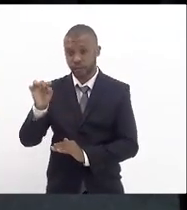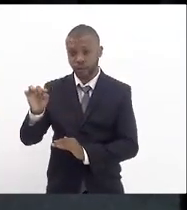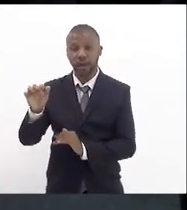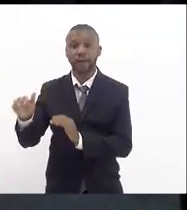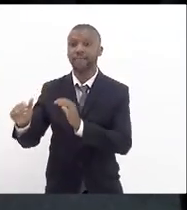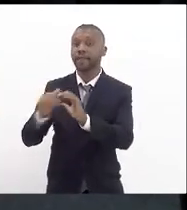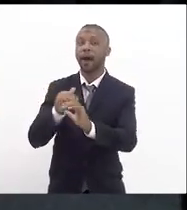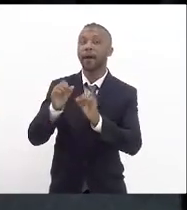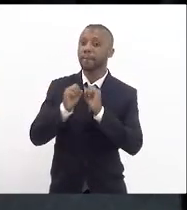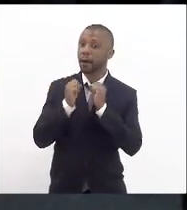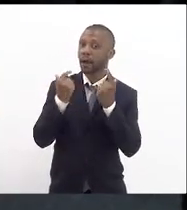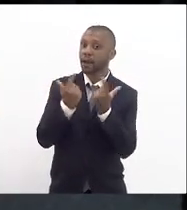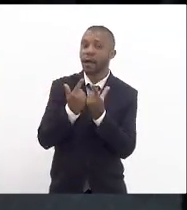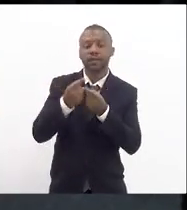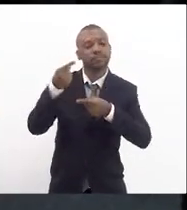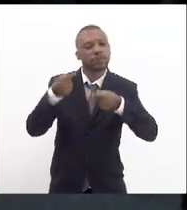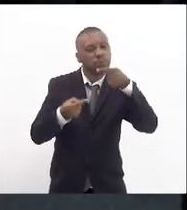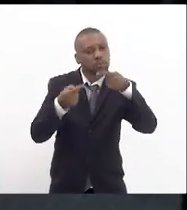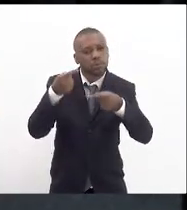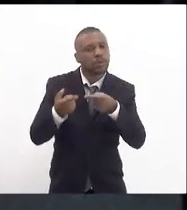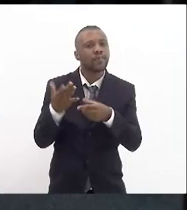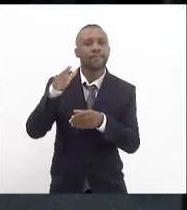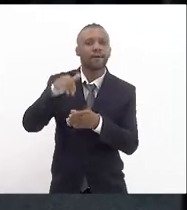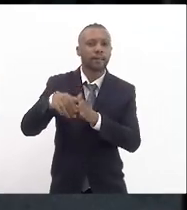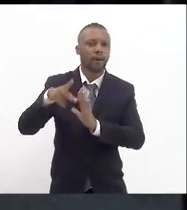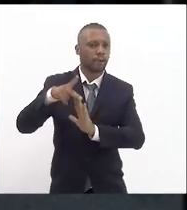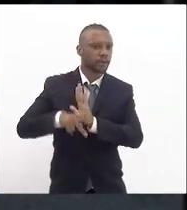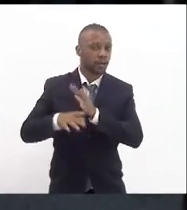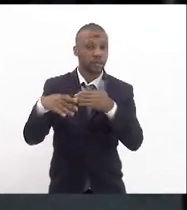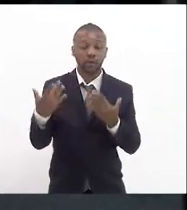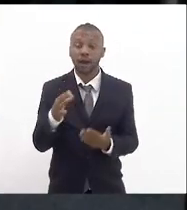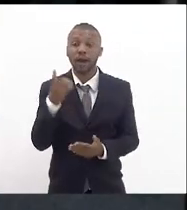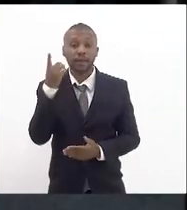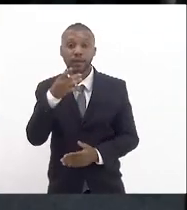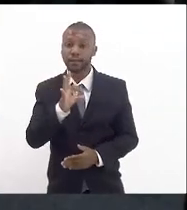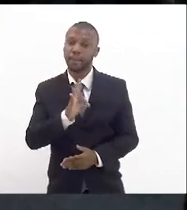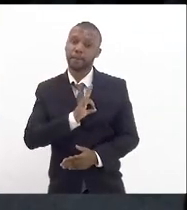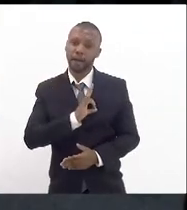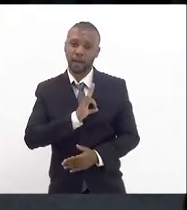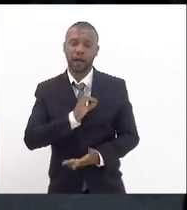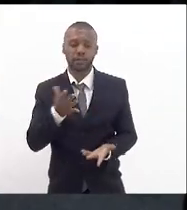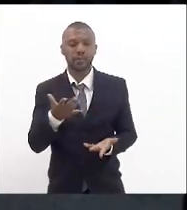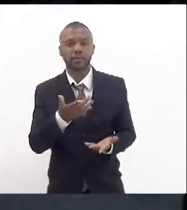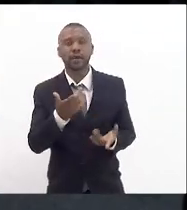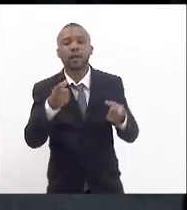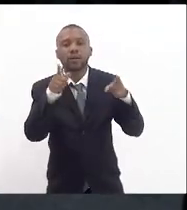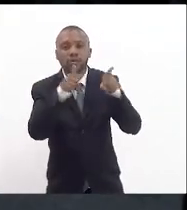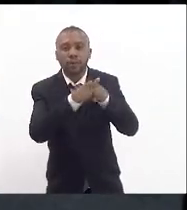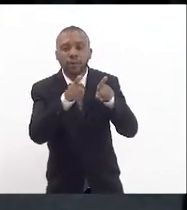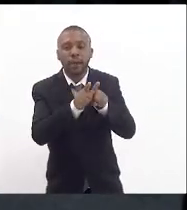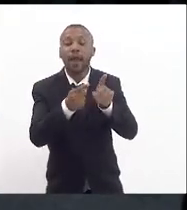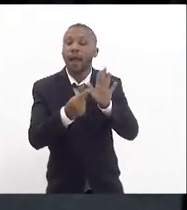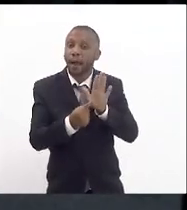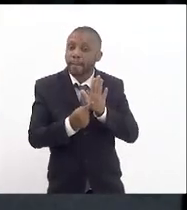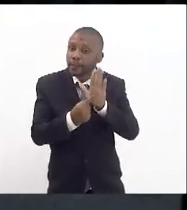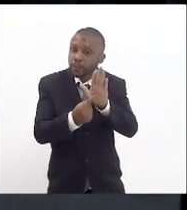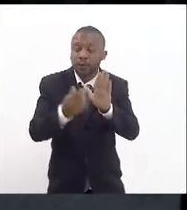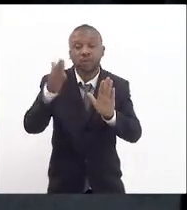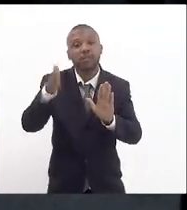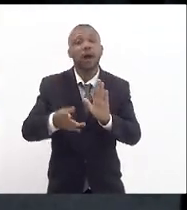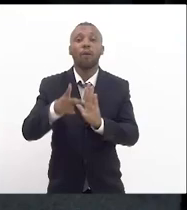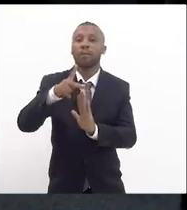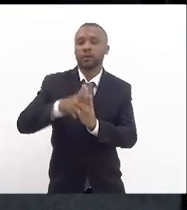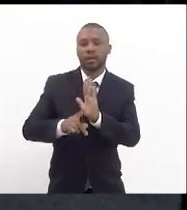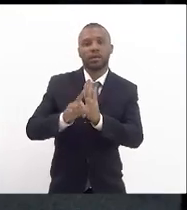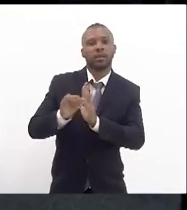casa aqui, entendeu? Então, a deputada Marta Rocha, inclusive, já apresentou um